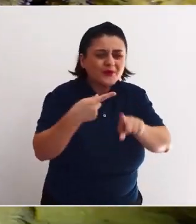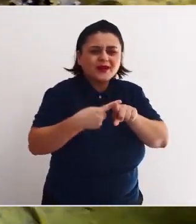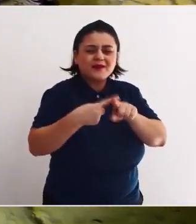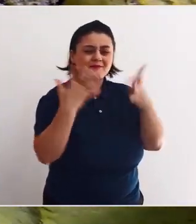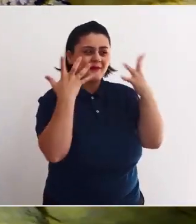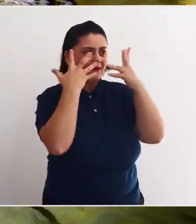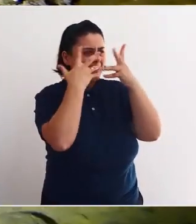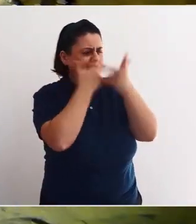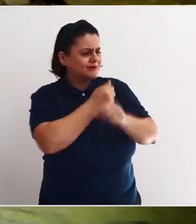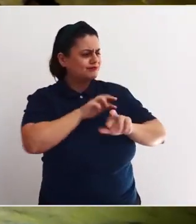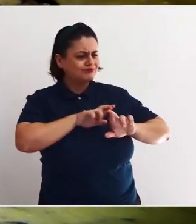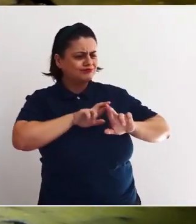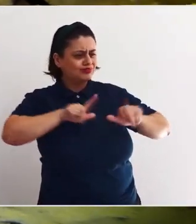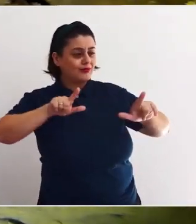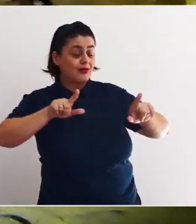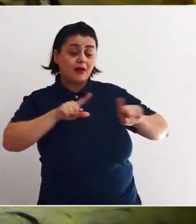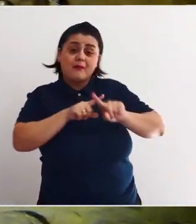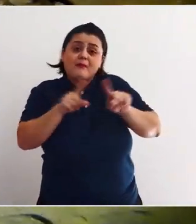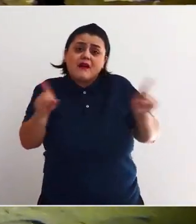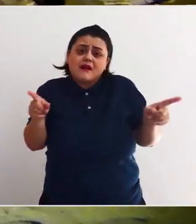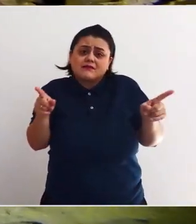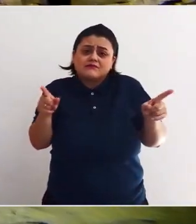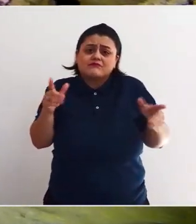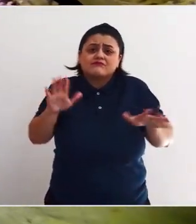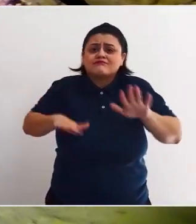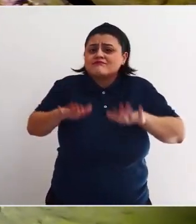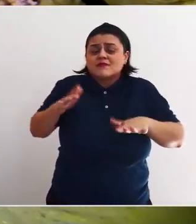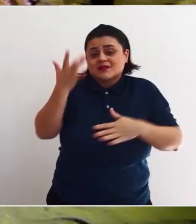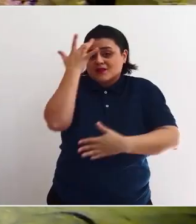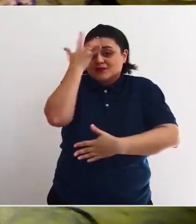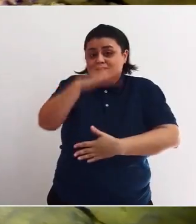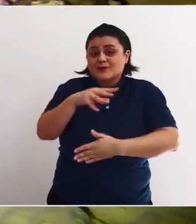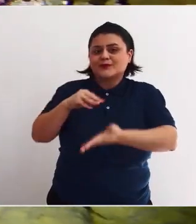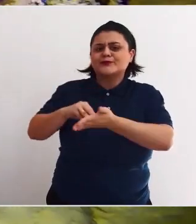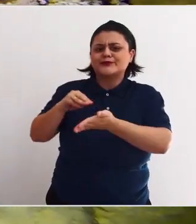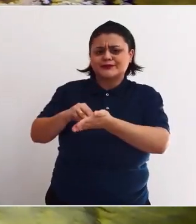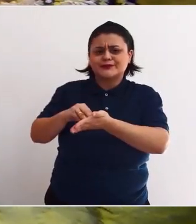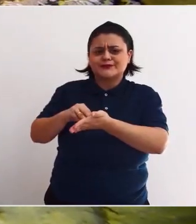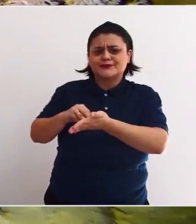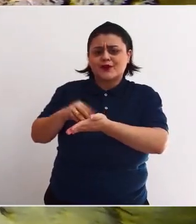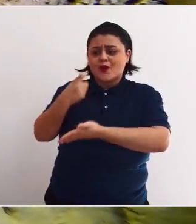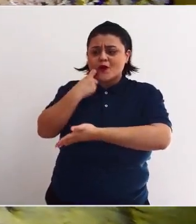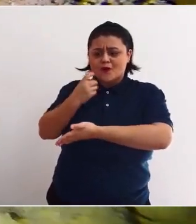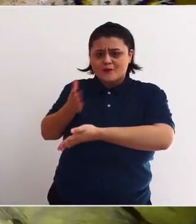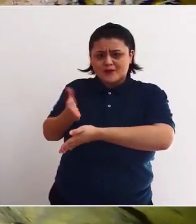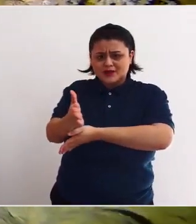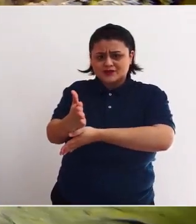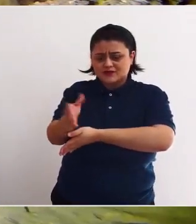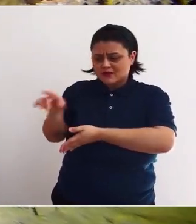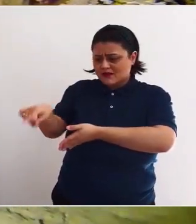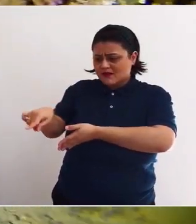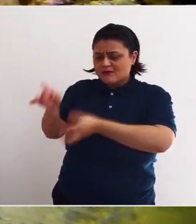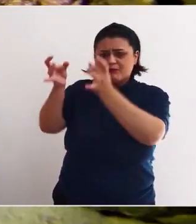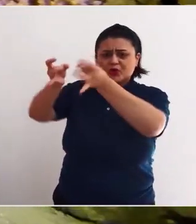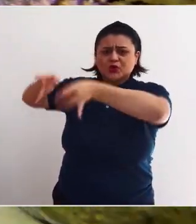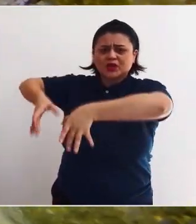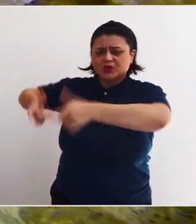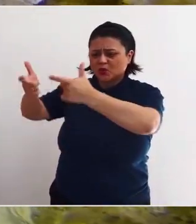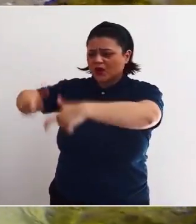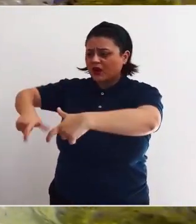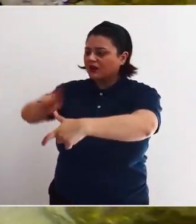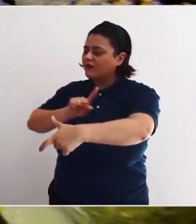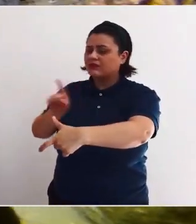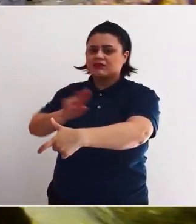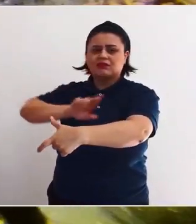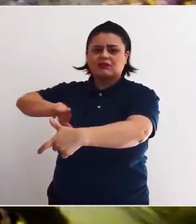algum motivo, estes animais foram soltos irresponsavelmente em uma região que não faz parte do seu habitat